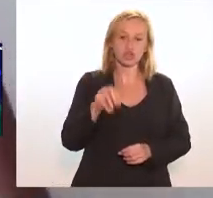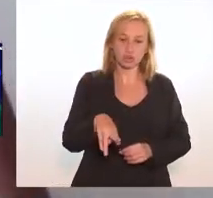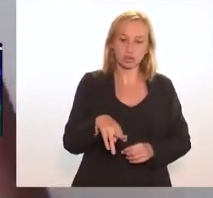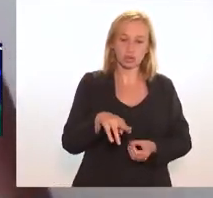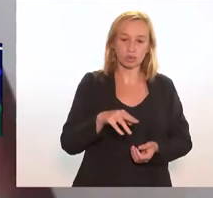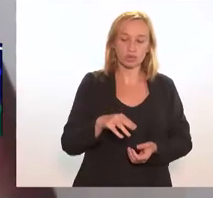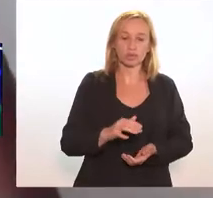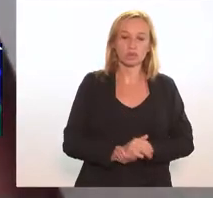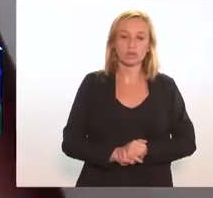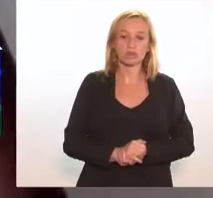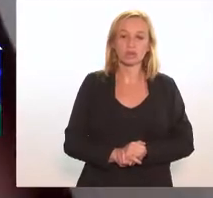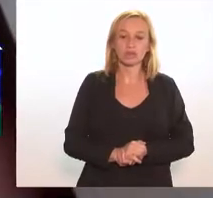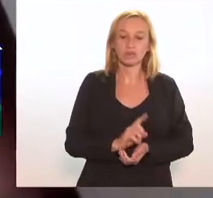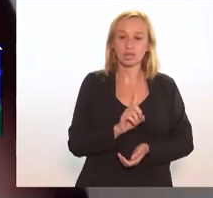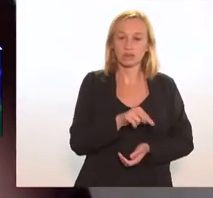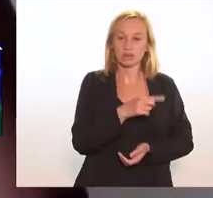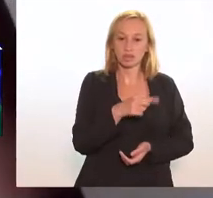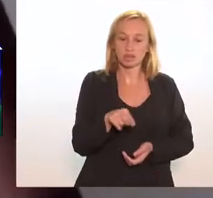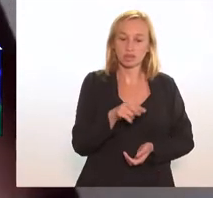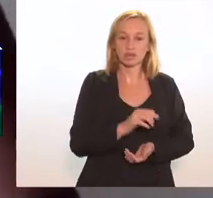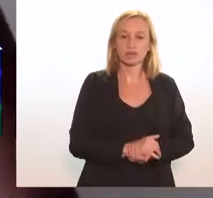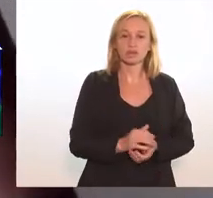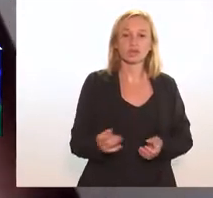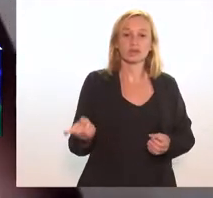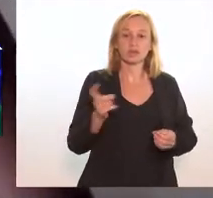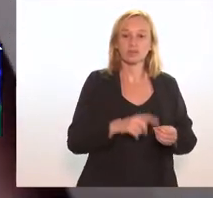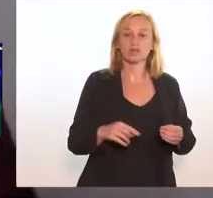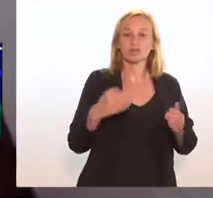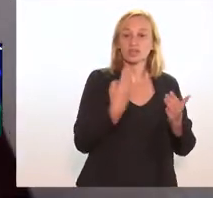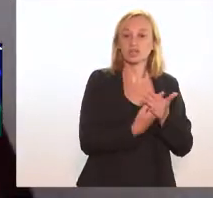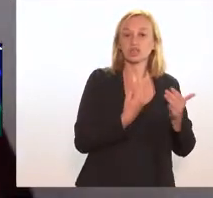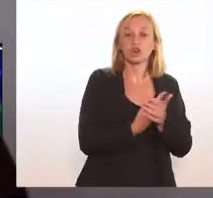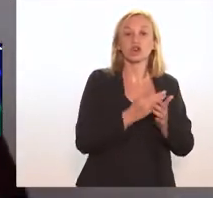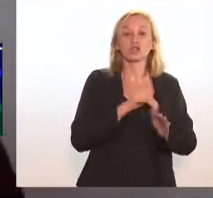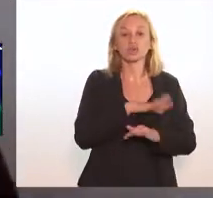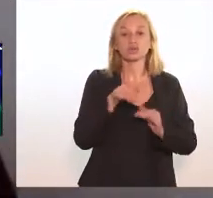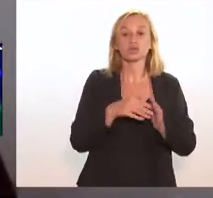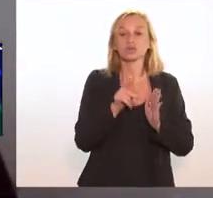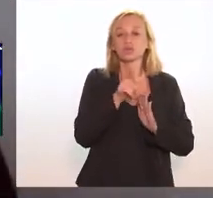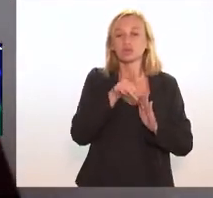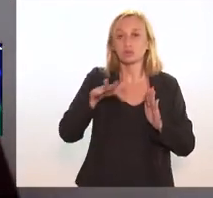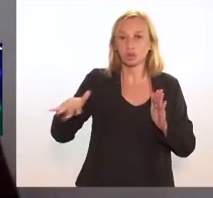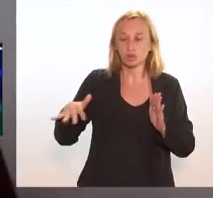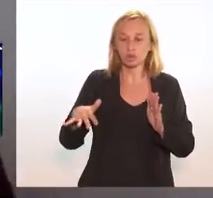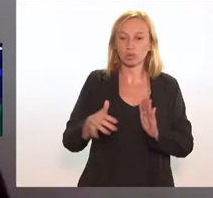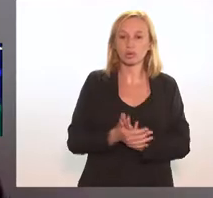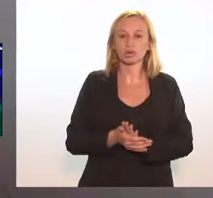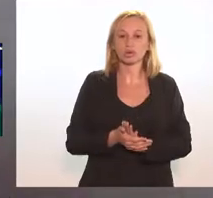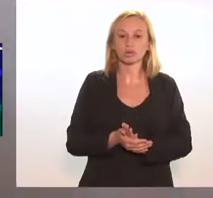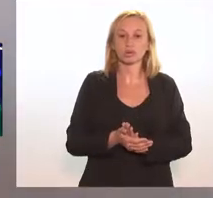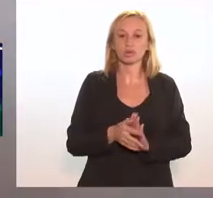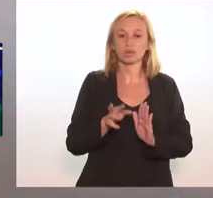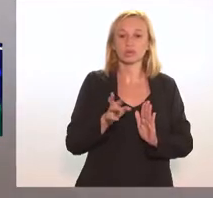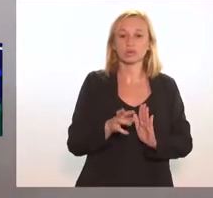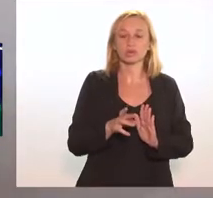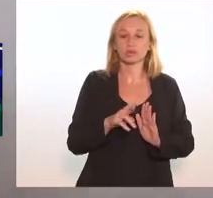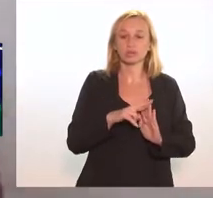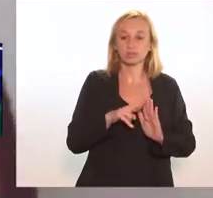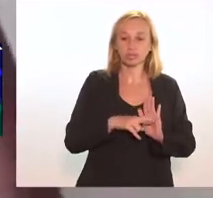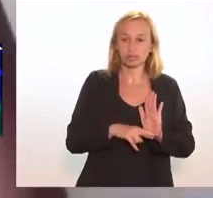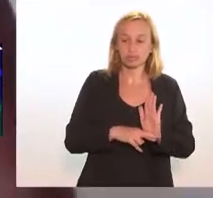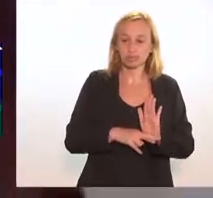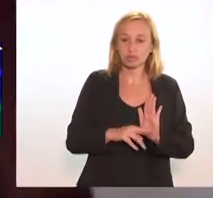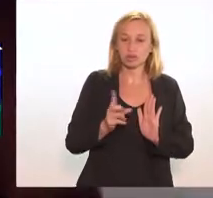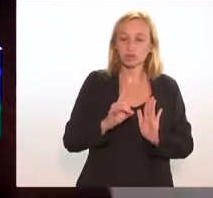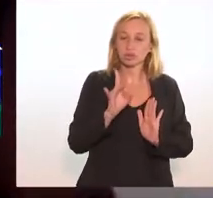ele desconsiderou, né, essa retomada das aulas, todos os protocolos estabelecidos não apenas